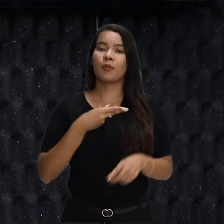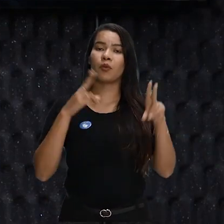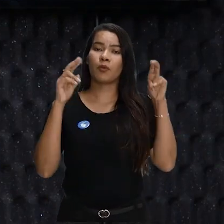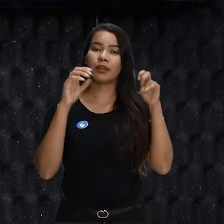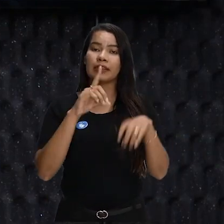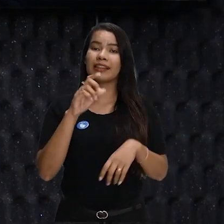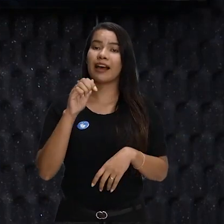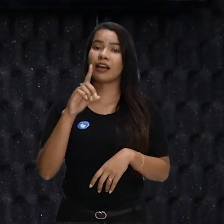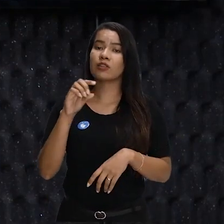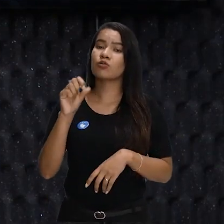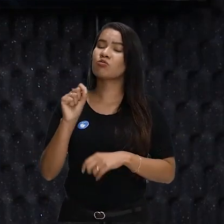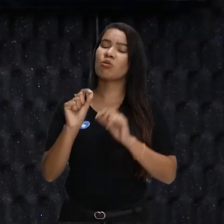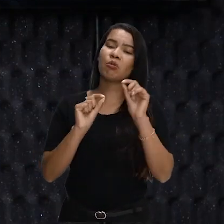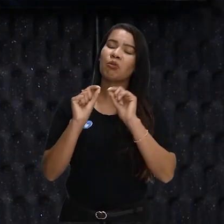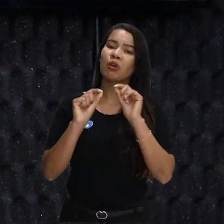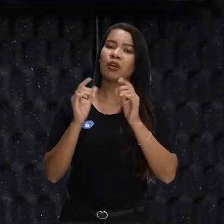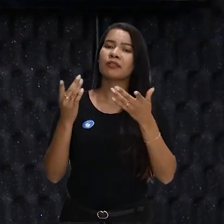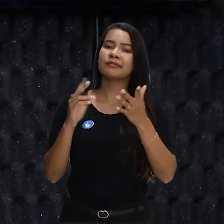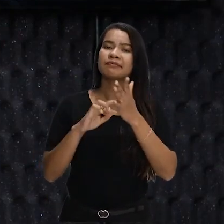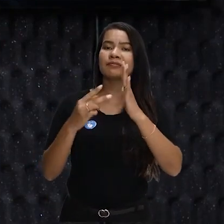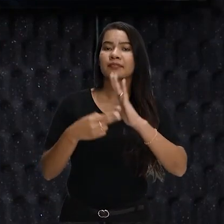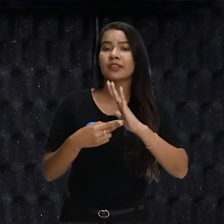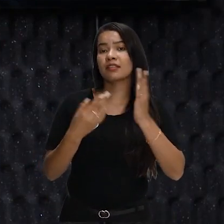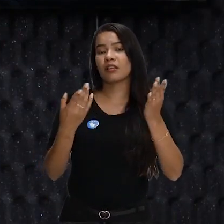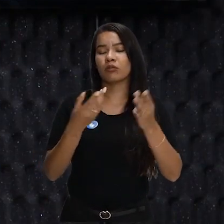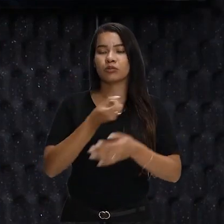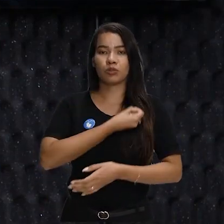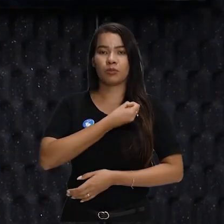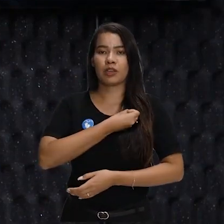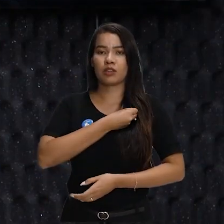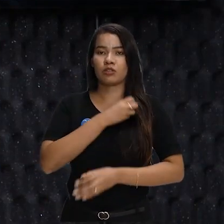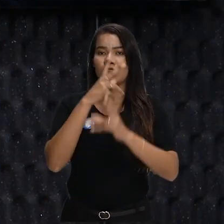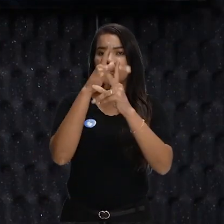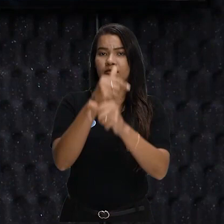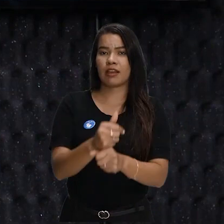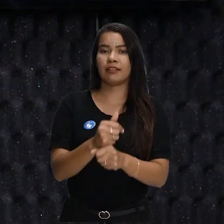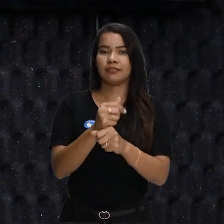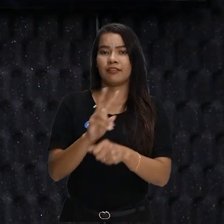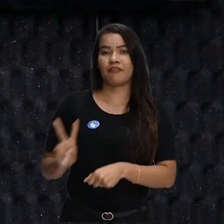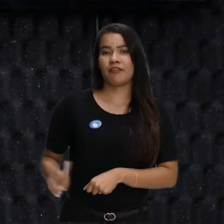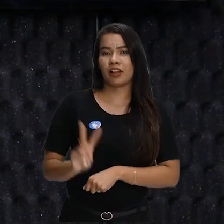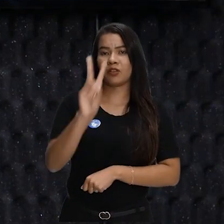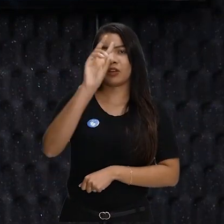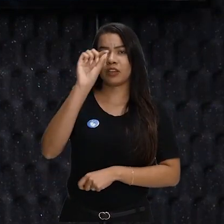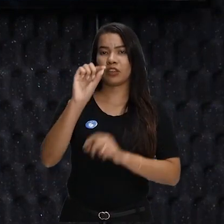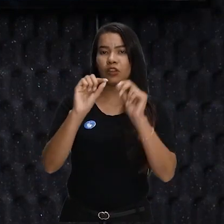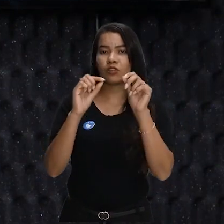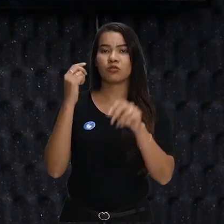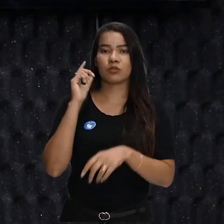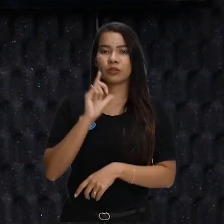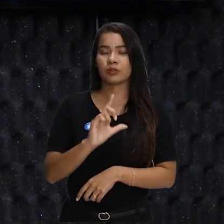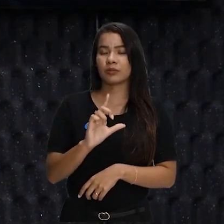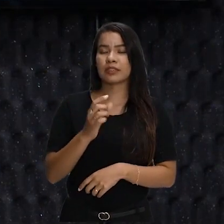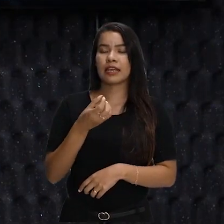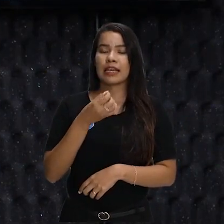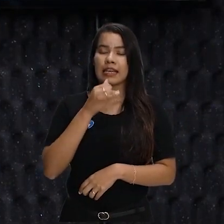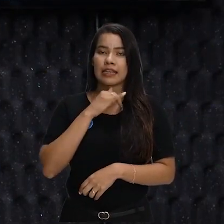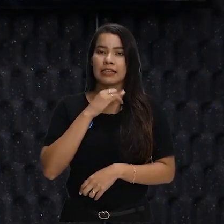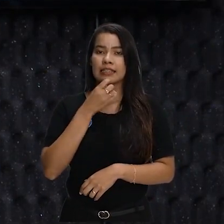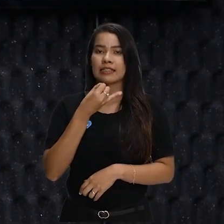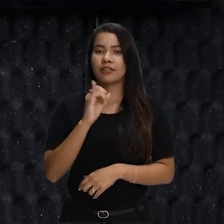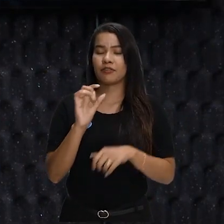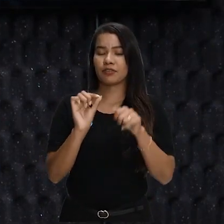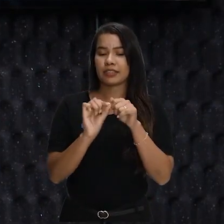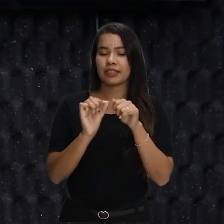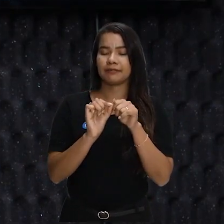dados. O que são os dados? São os números, os valores, os resultados que você obtém. Se eu for saber a idade do pessoal e fazer uma